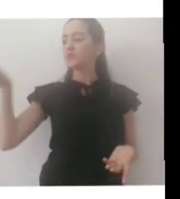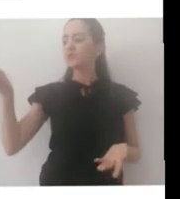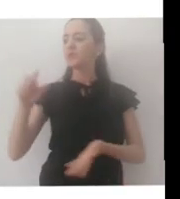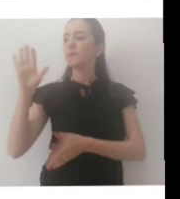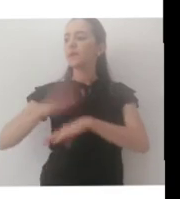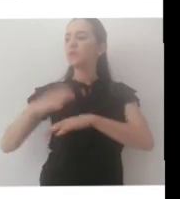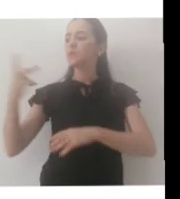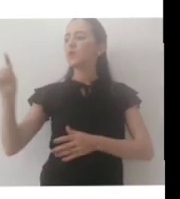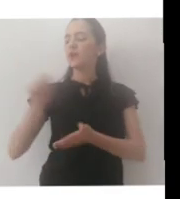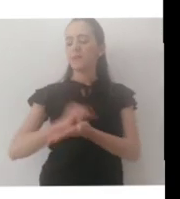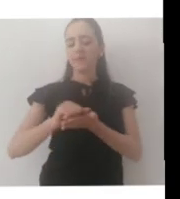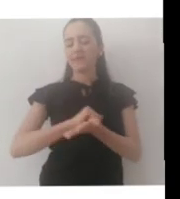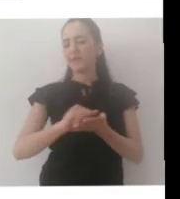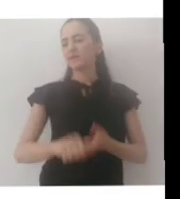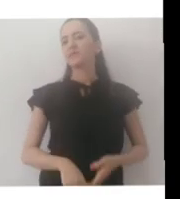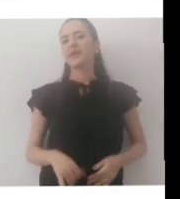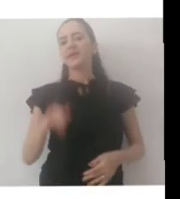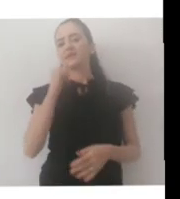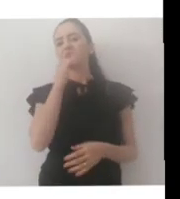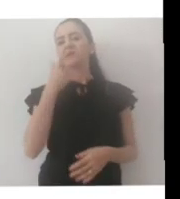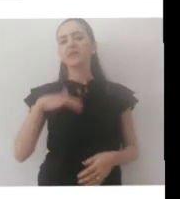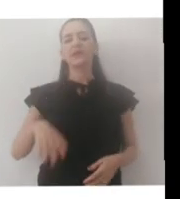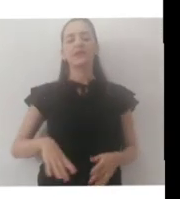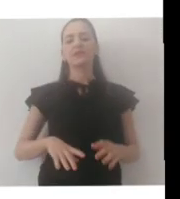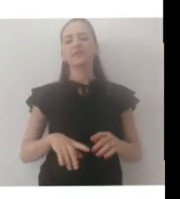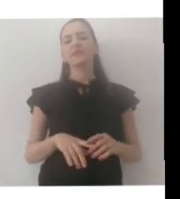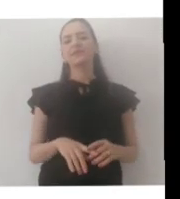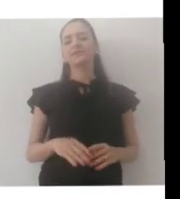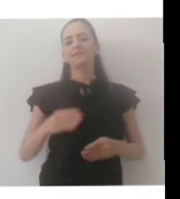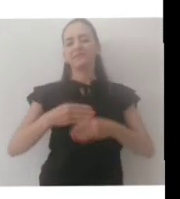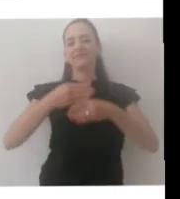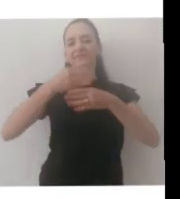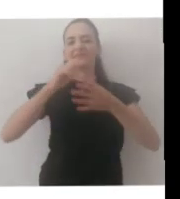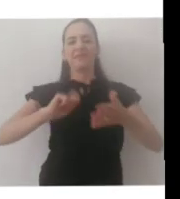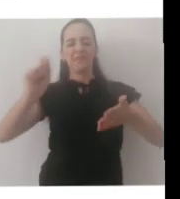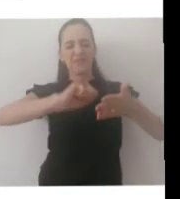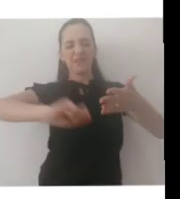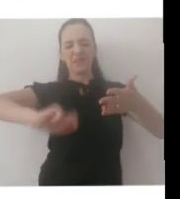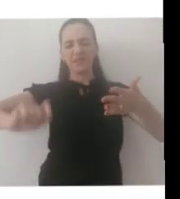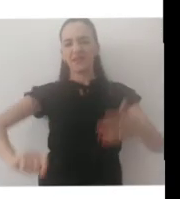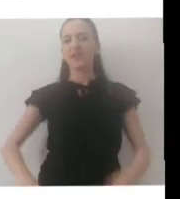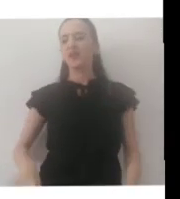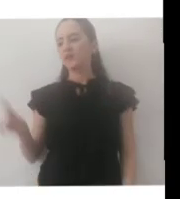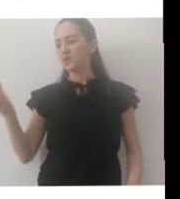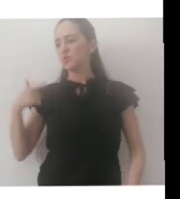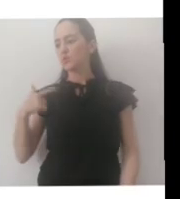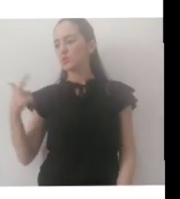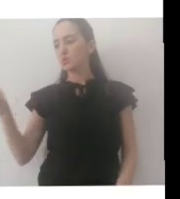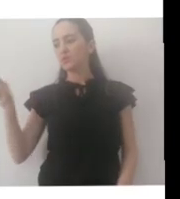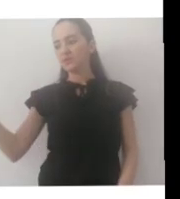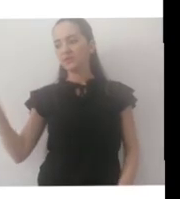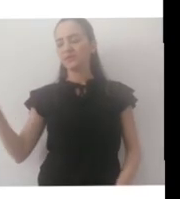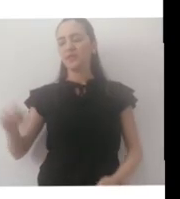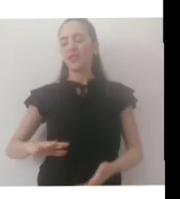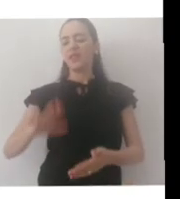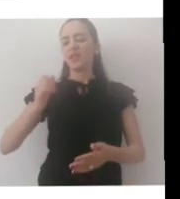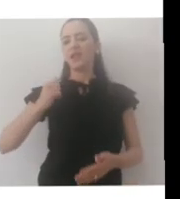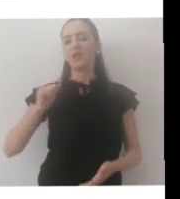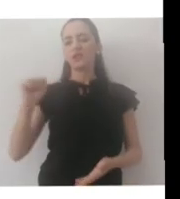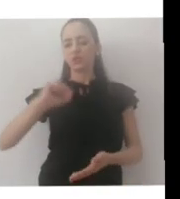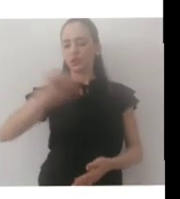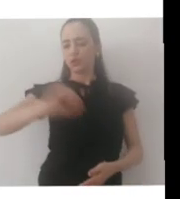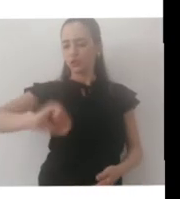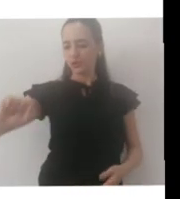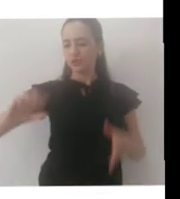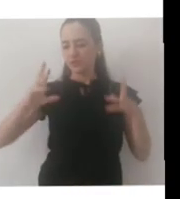a consertar. Então, é aquilo da reparação. Tem alunos que picham escolas e os professores obrigam os alunos a pintarem a escola, porque tem que reparar o